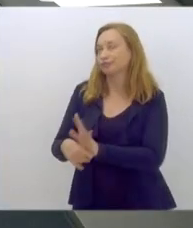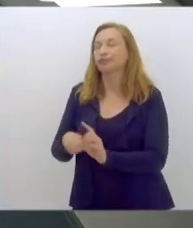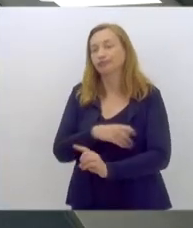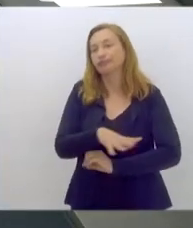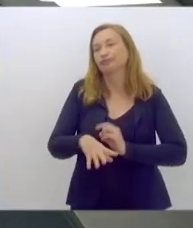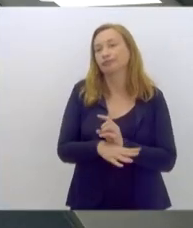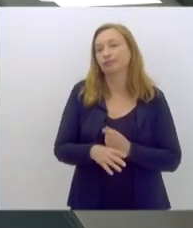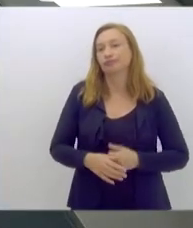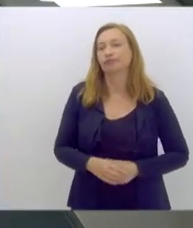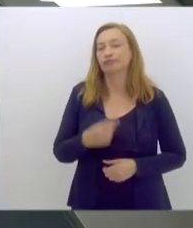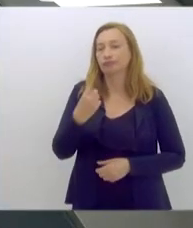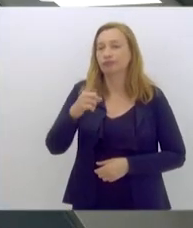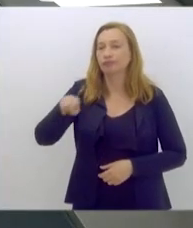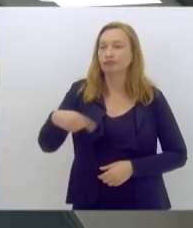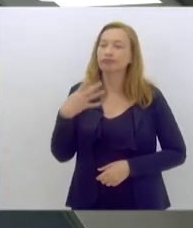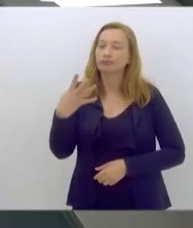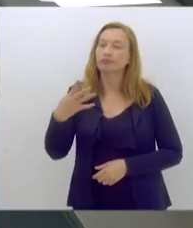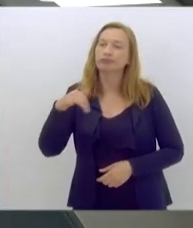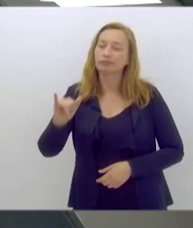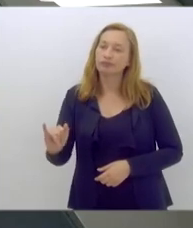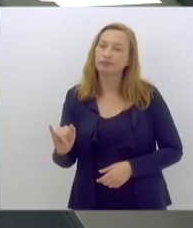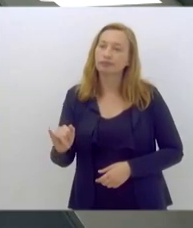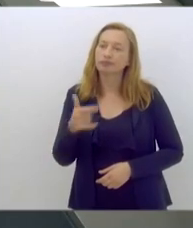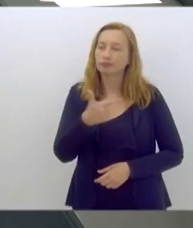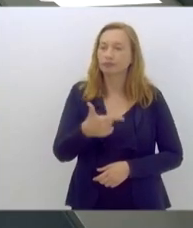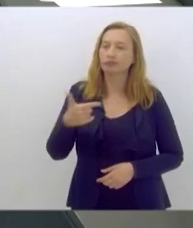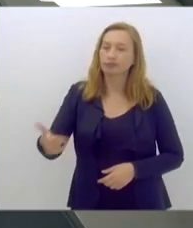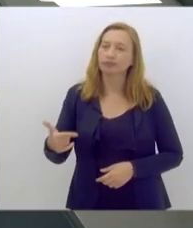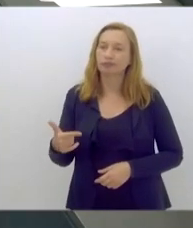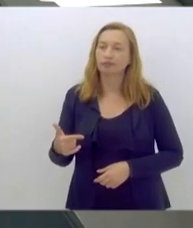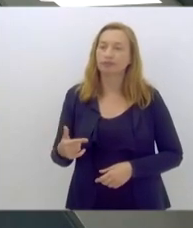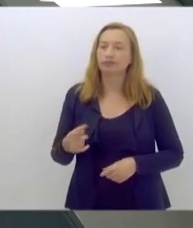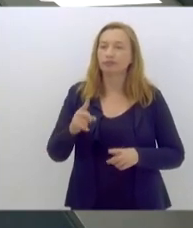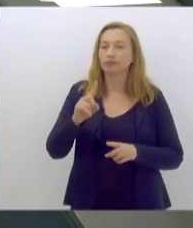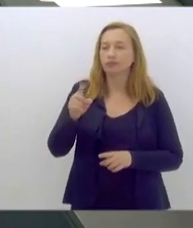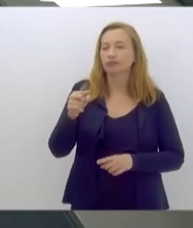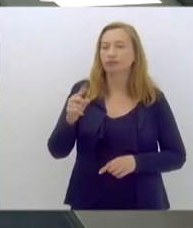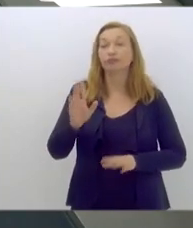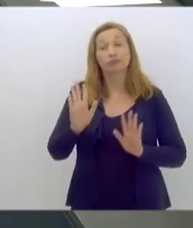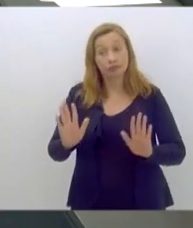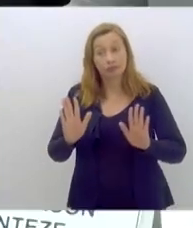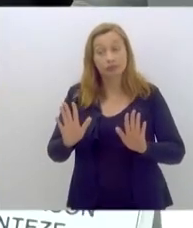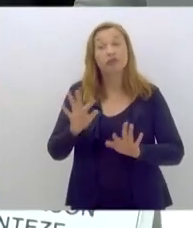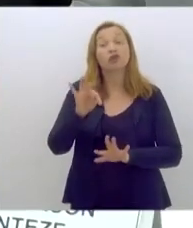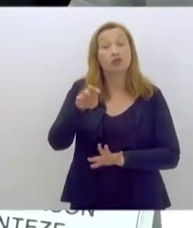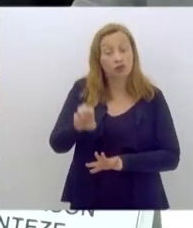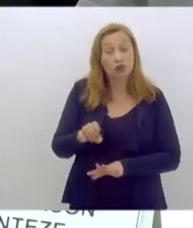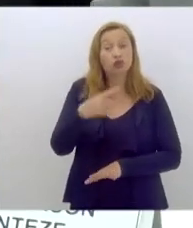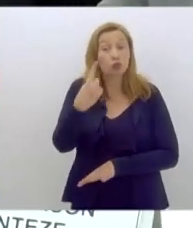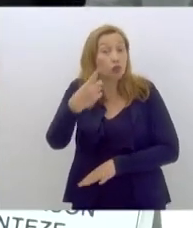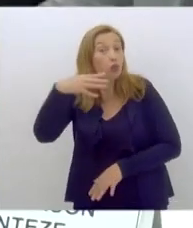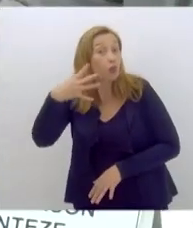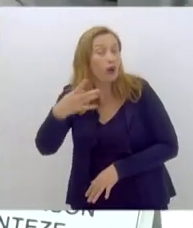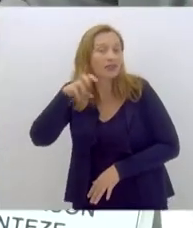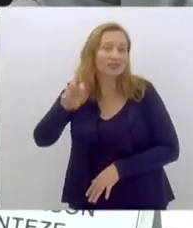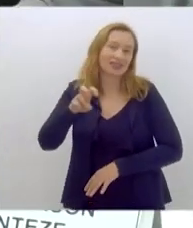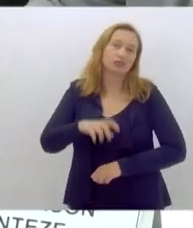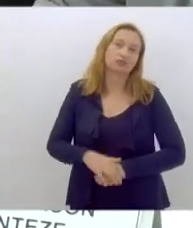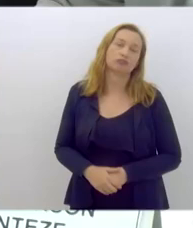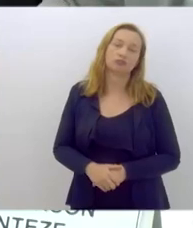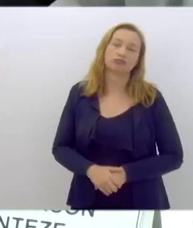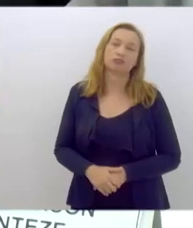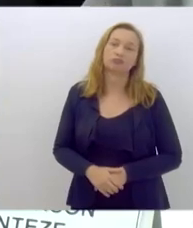de 1,4 2022 passar para um não então é a fonte 145 é porque a fonte